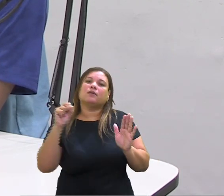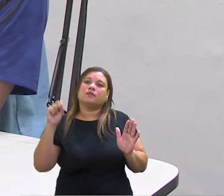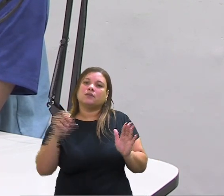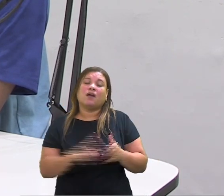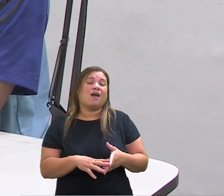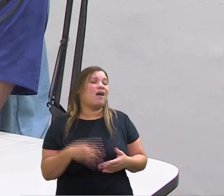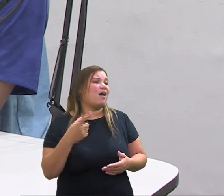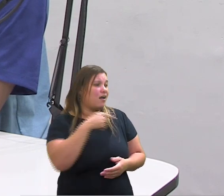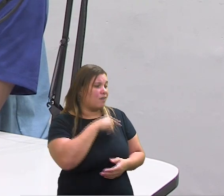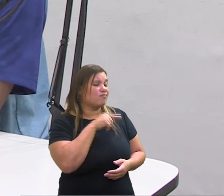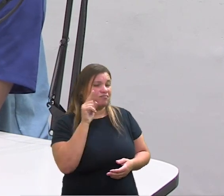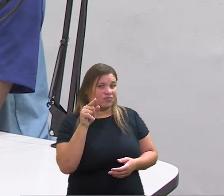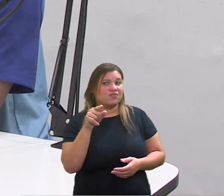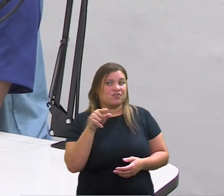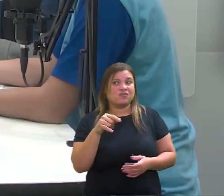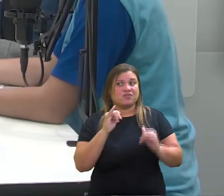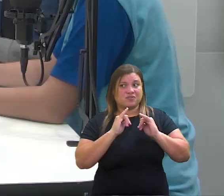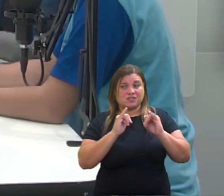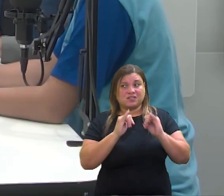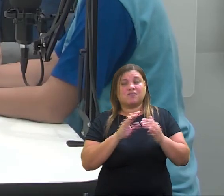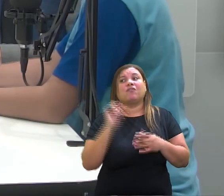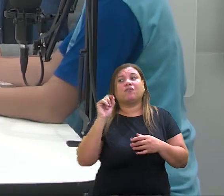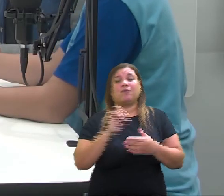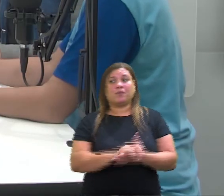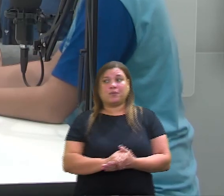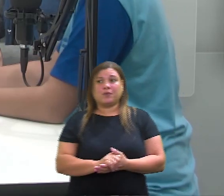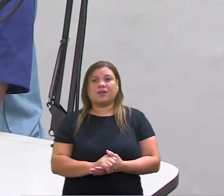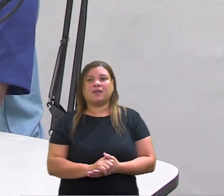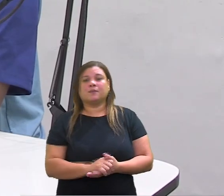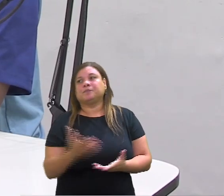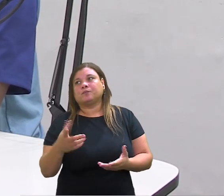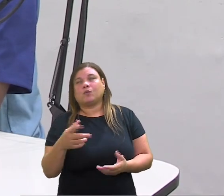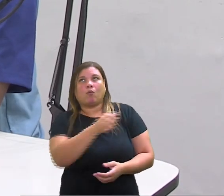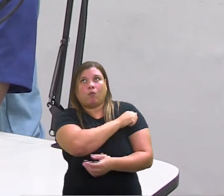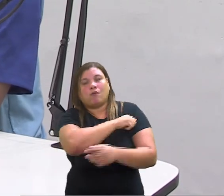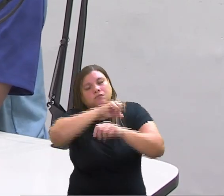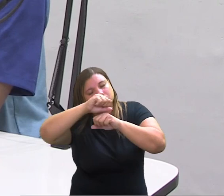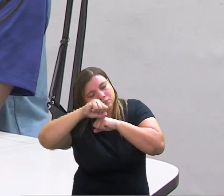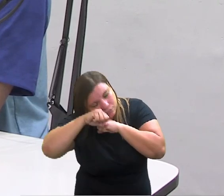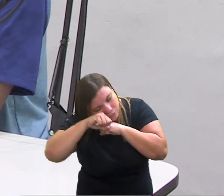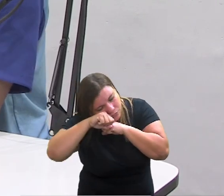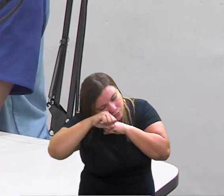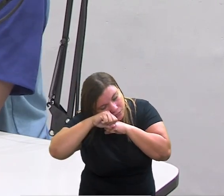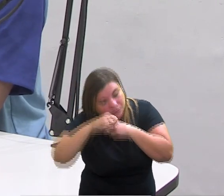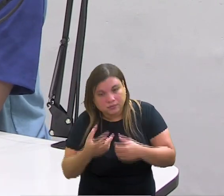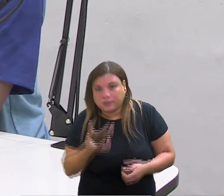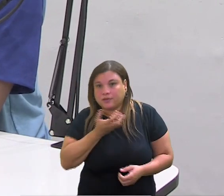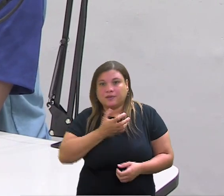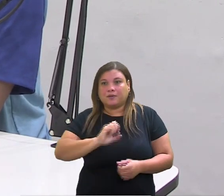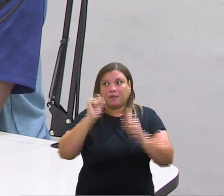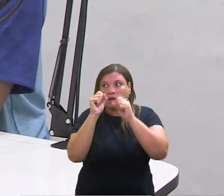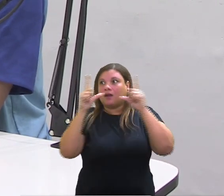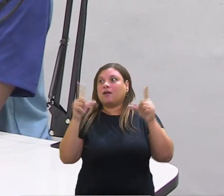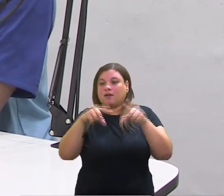diretora tinha chegado na sala de aula. Esse dormiu mesmo, tá? Isso é algumas coisas que, assim, a gente pensa